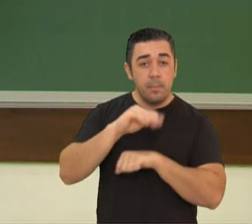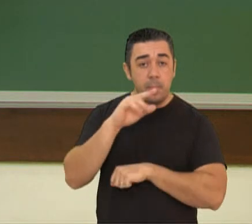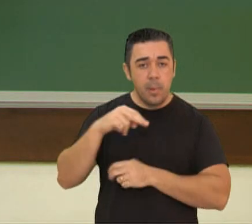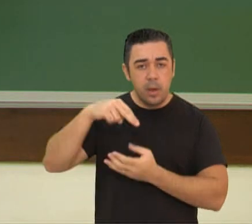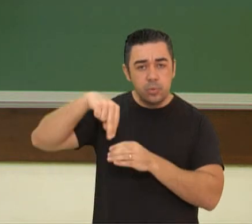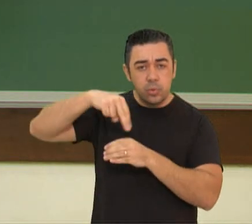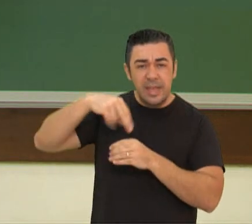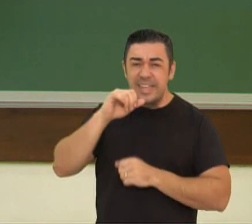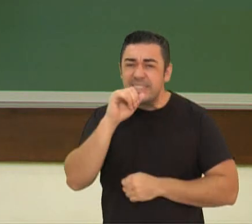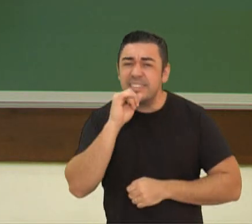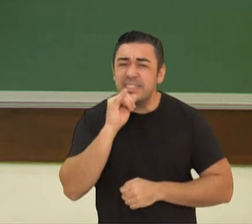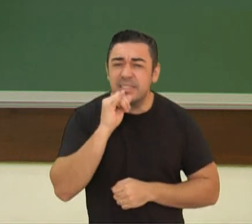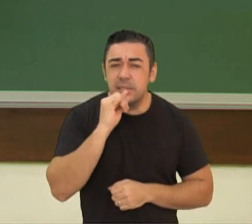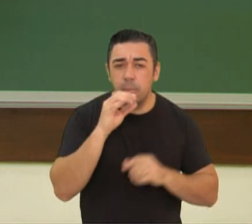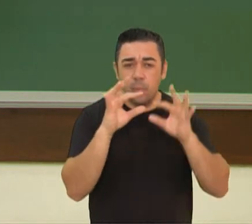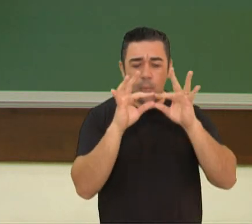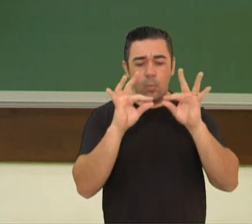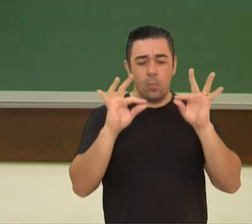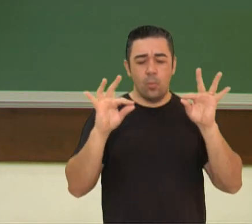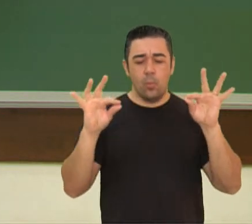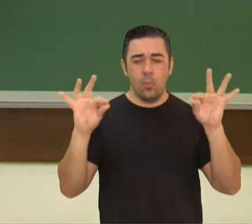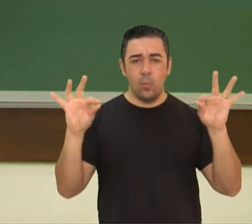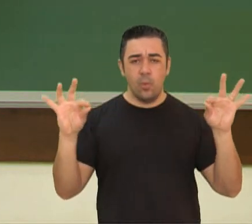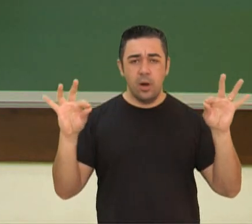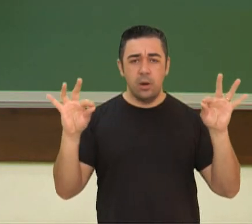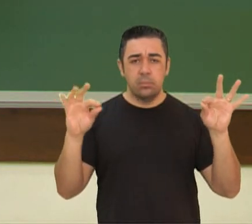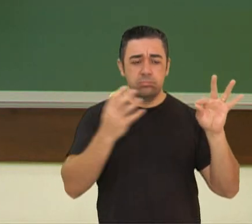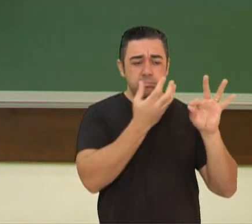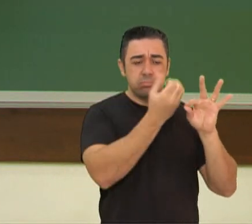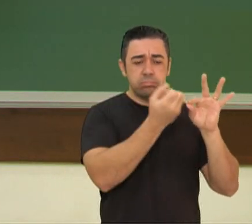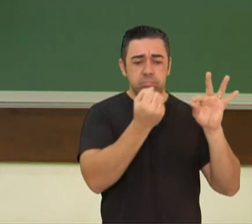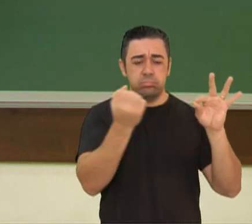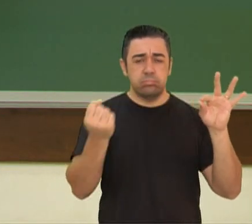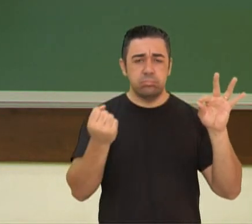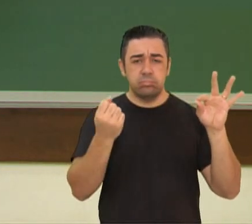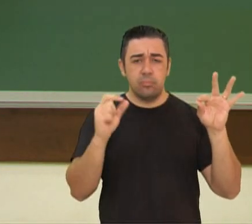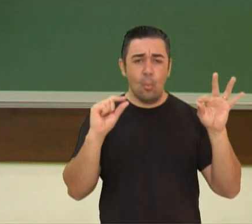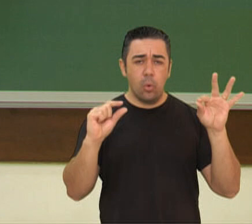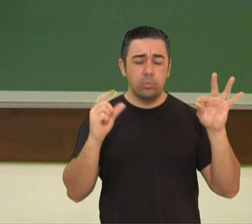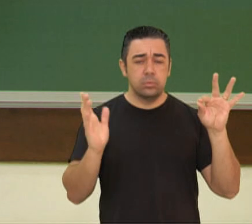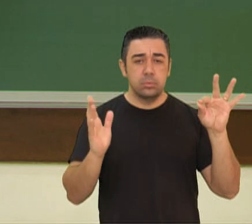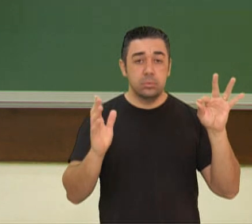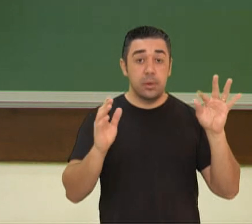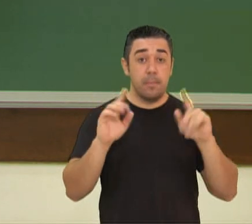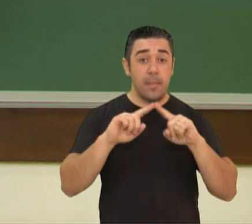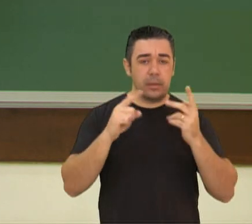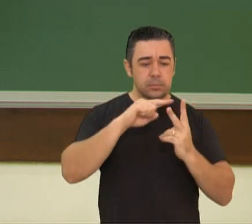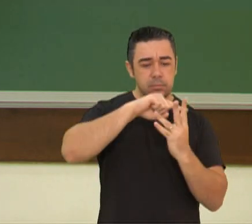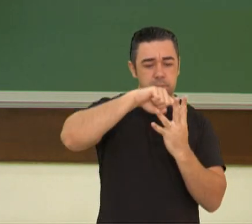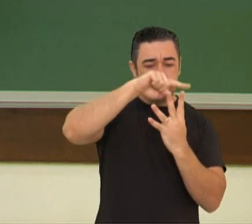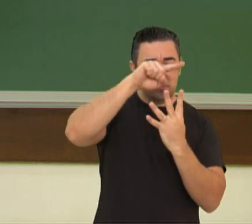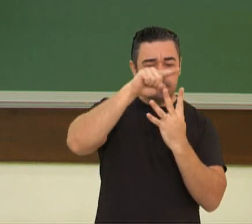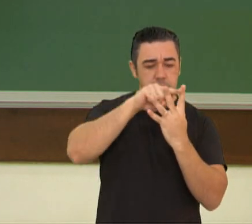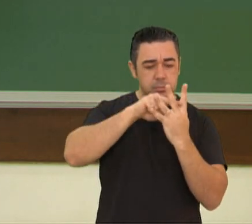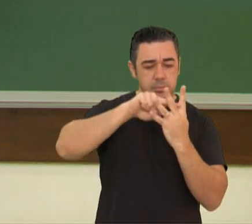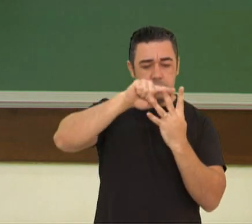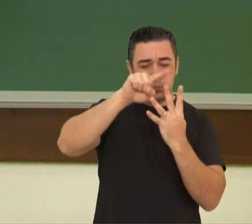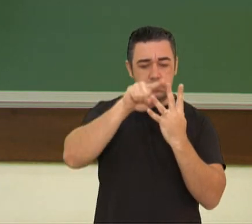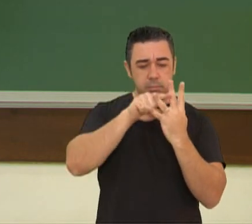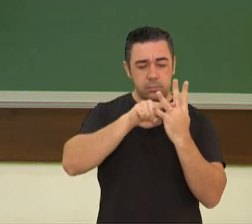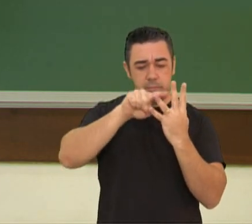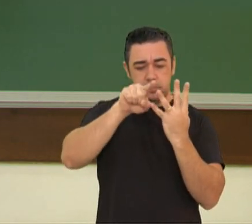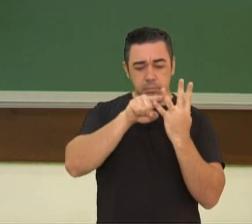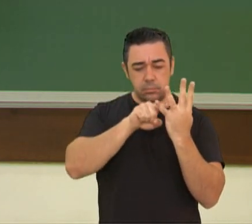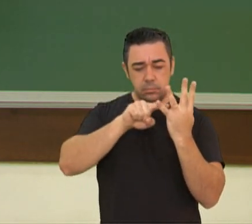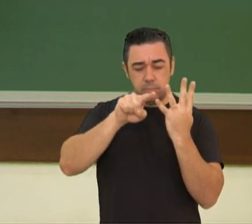fosse retinho o intestino, muitos alimentos, muitos nutrientes passariam batido. Como é todo cheio de curvinhas, à